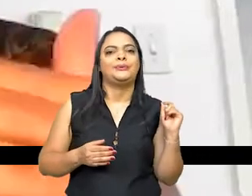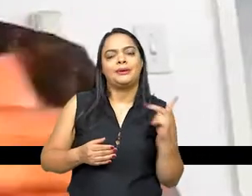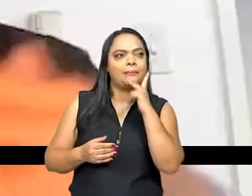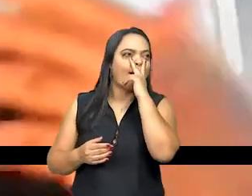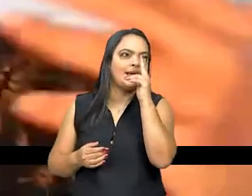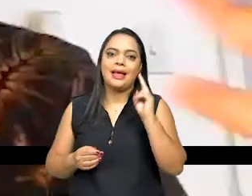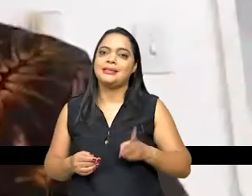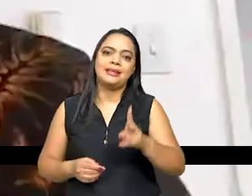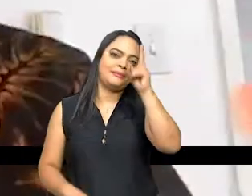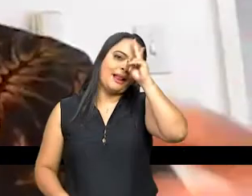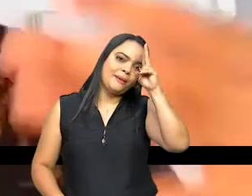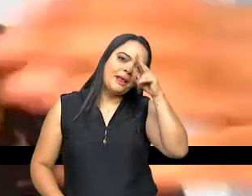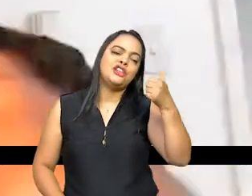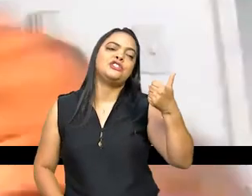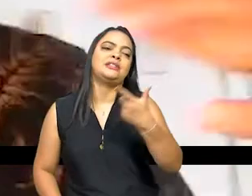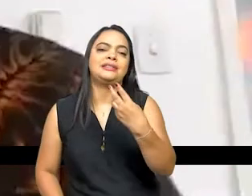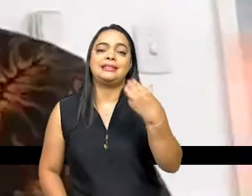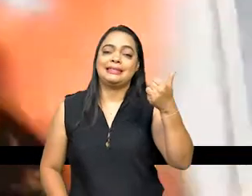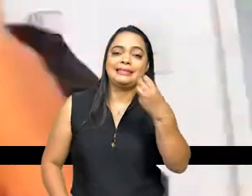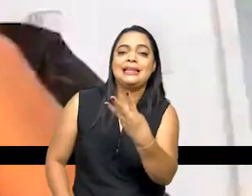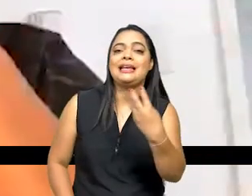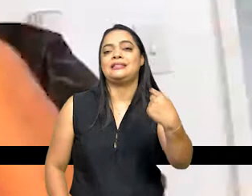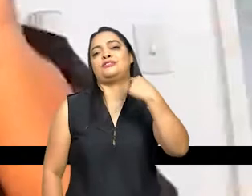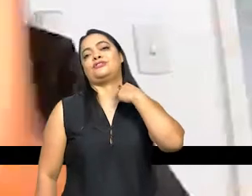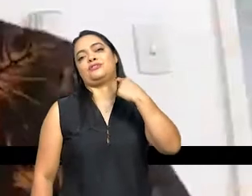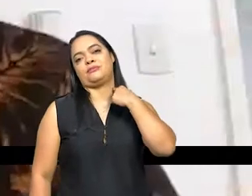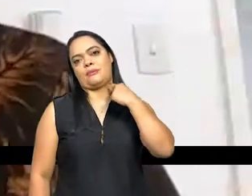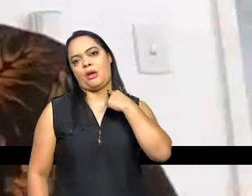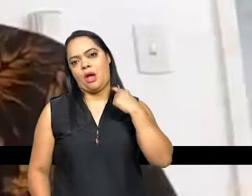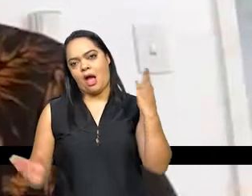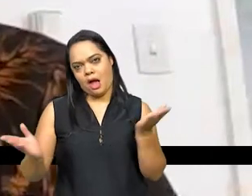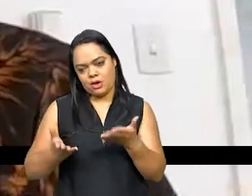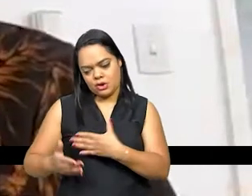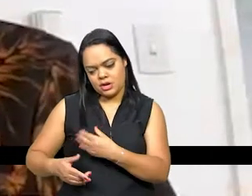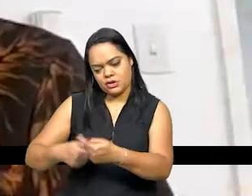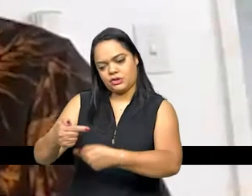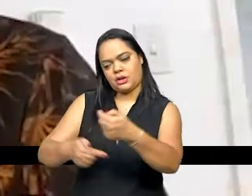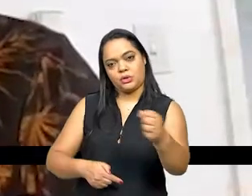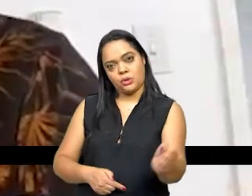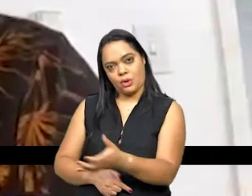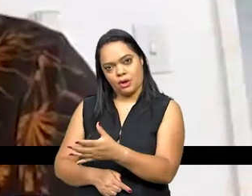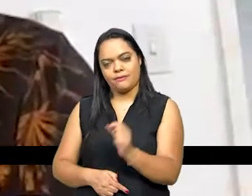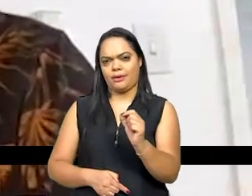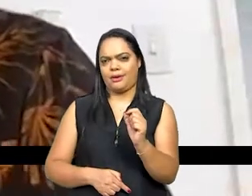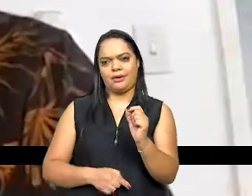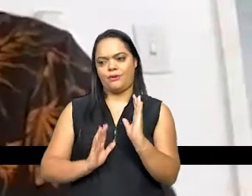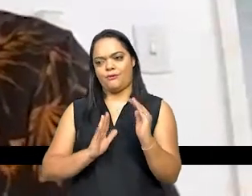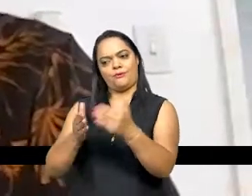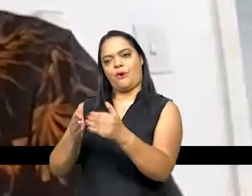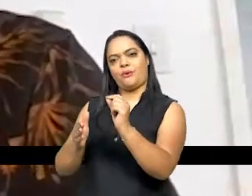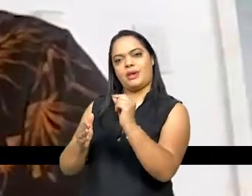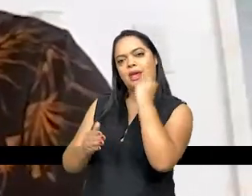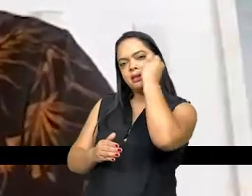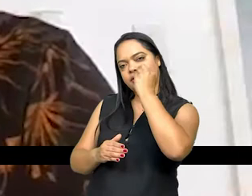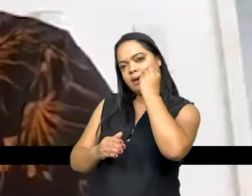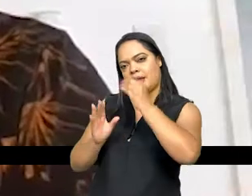Essa juventude, essa nova geração de historiadores do campo, eles estão preocupados com as experiências de liberdade. Então,